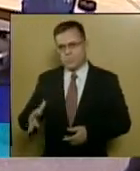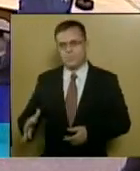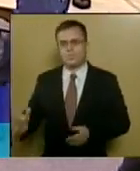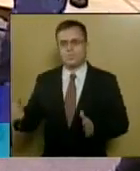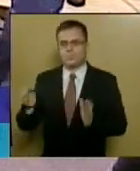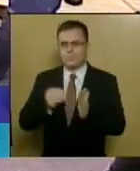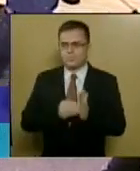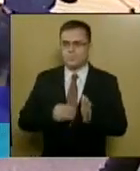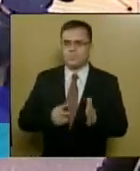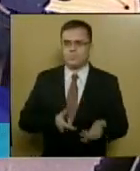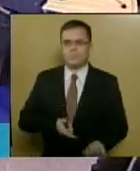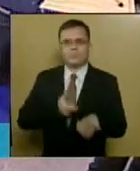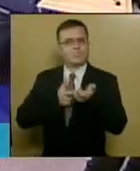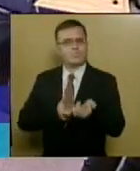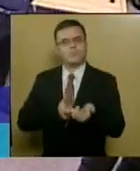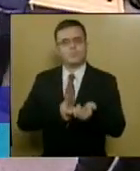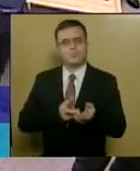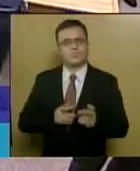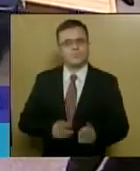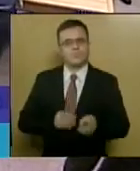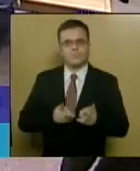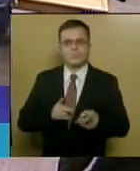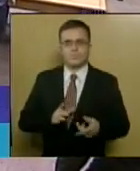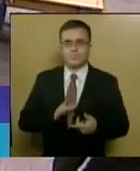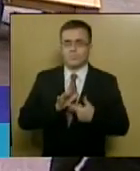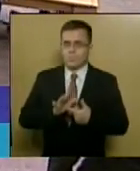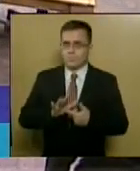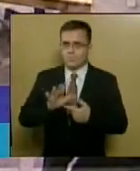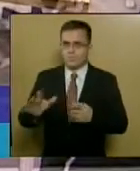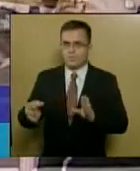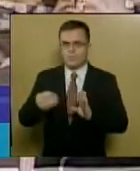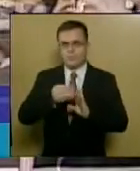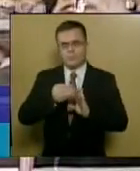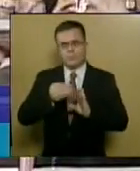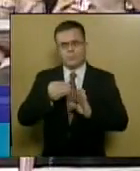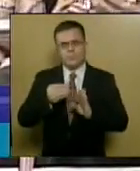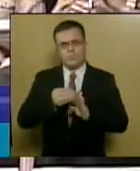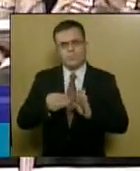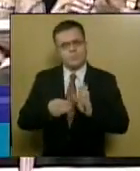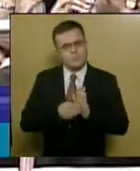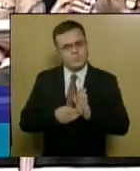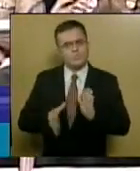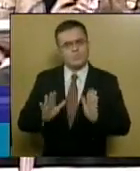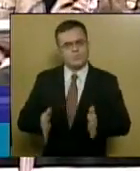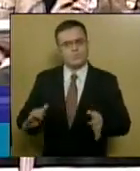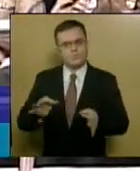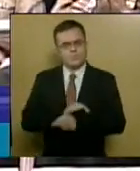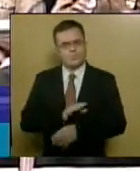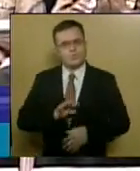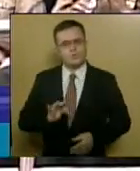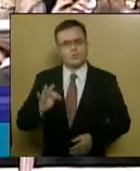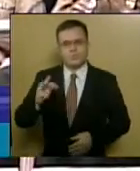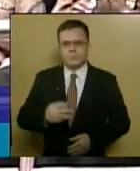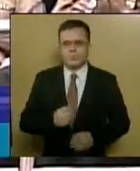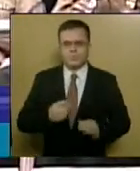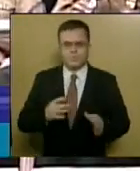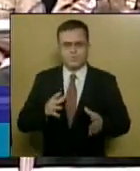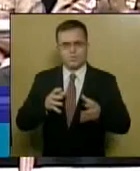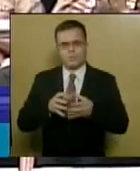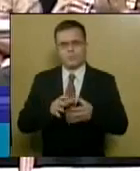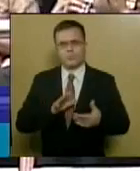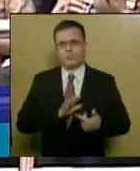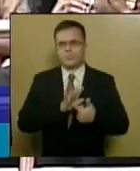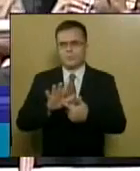de infantaria, tendo acima um virol de ouro e branco, encimado todo o conjunto, a